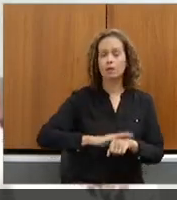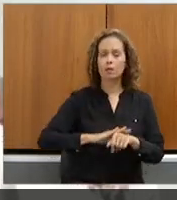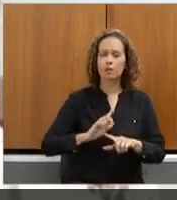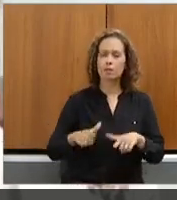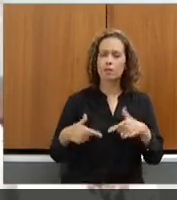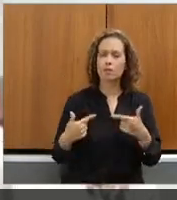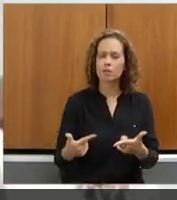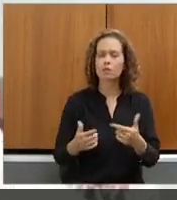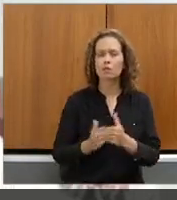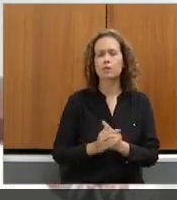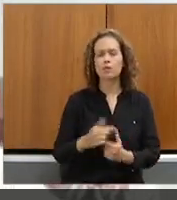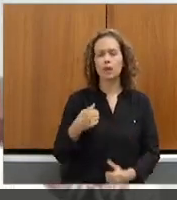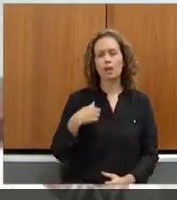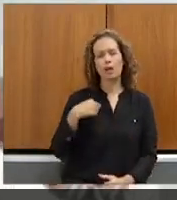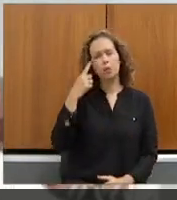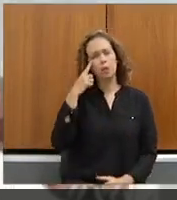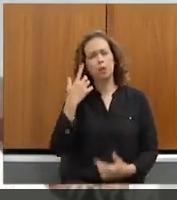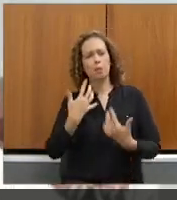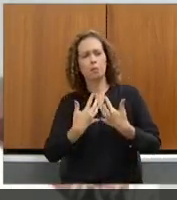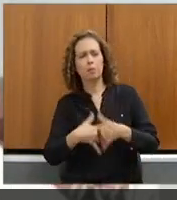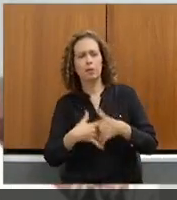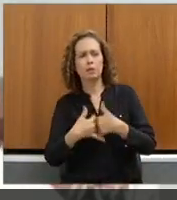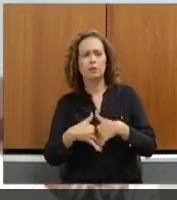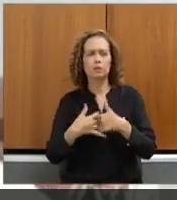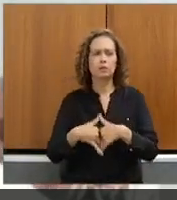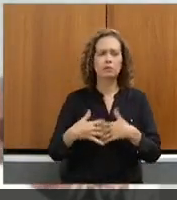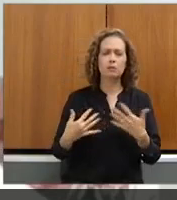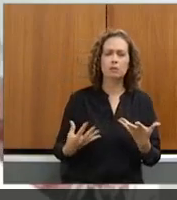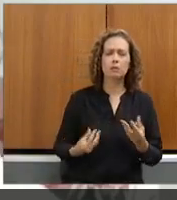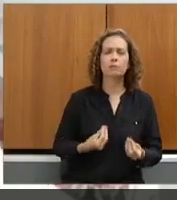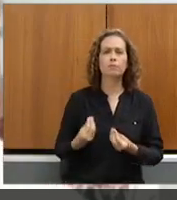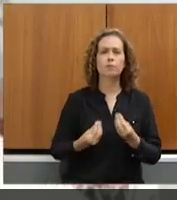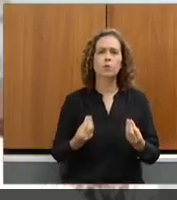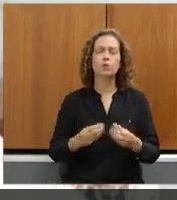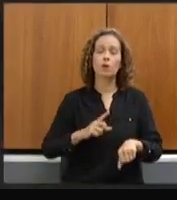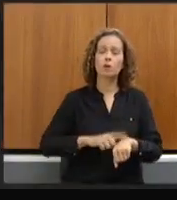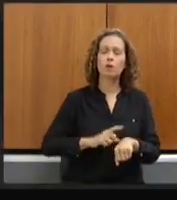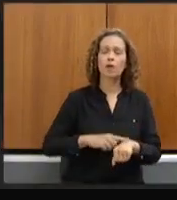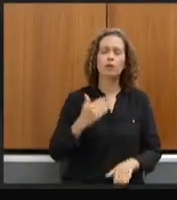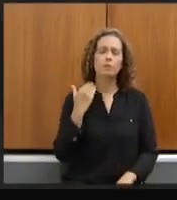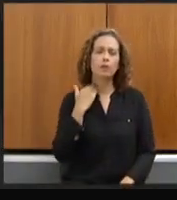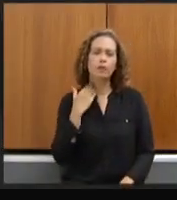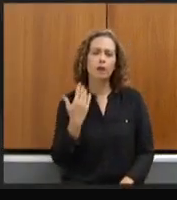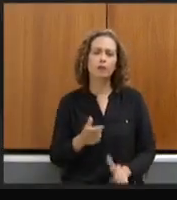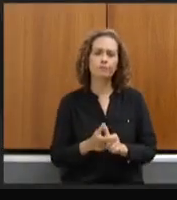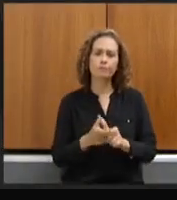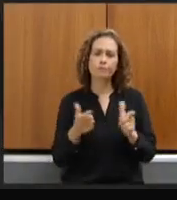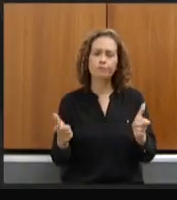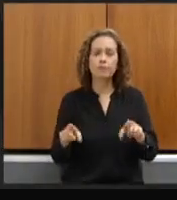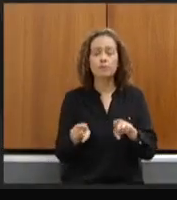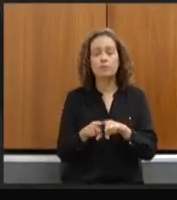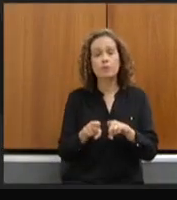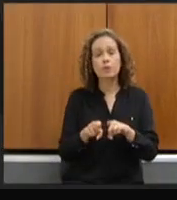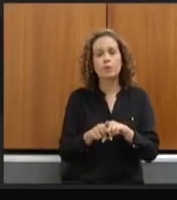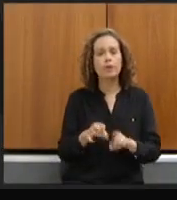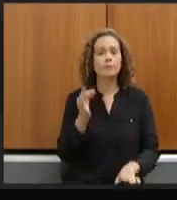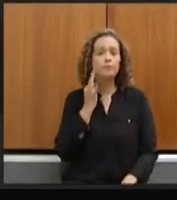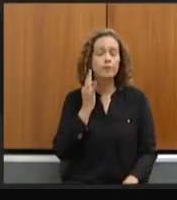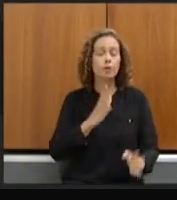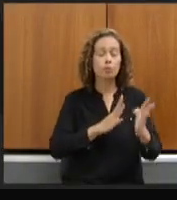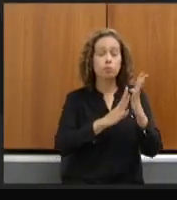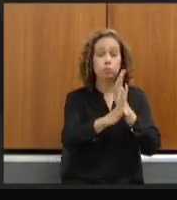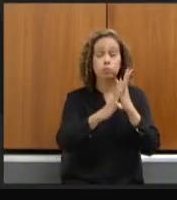complementares na minha avaliação teria que vi associada a ampliação de horário bancário ampliação das lotéricas que são filas enormes